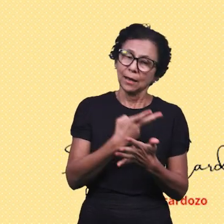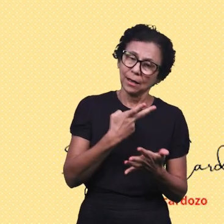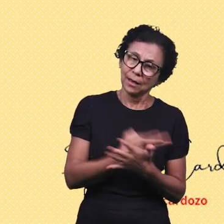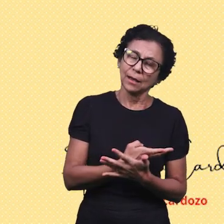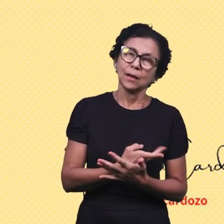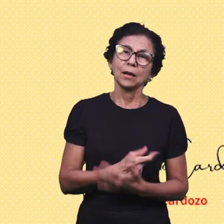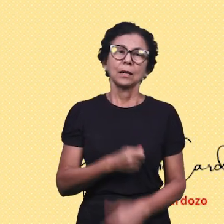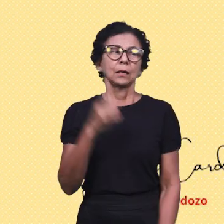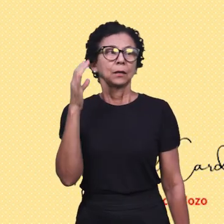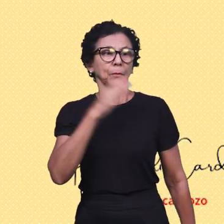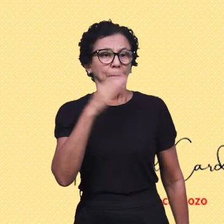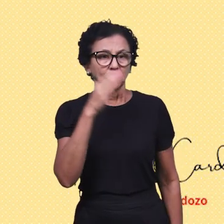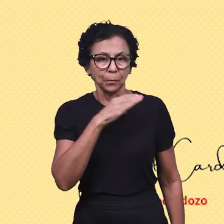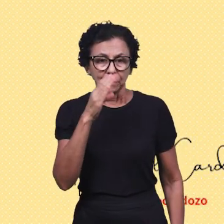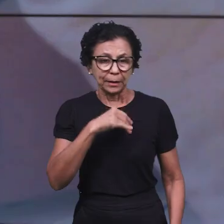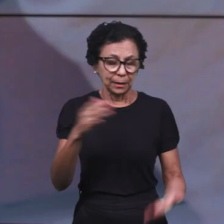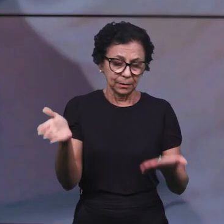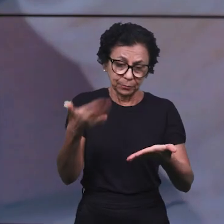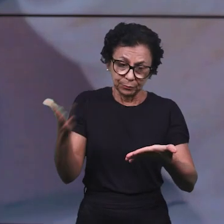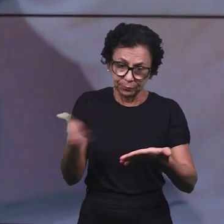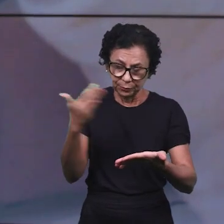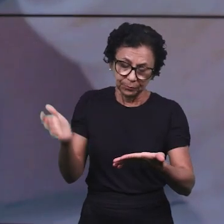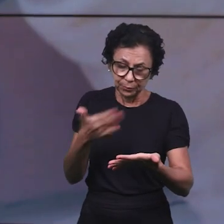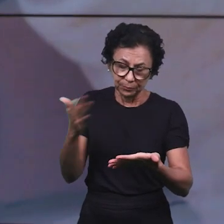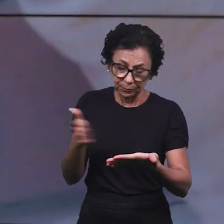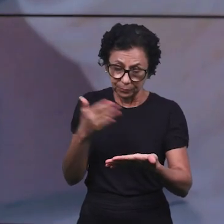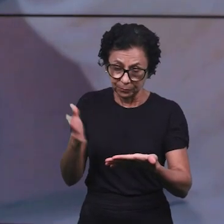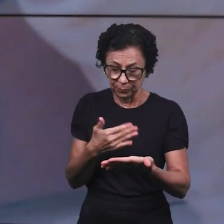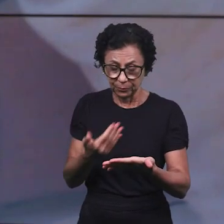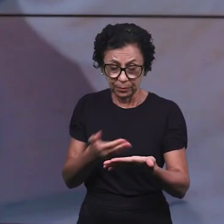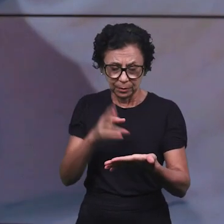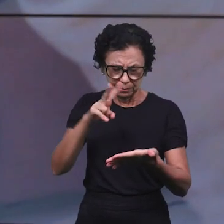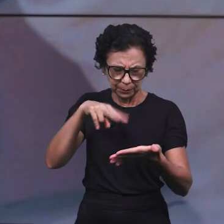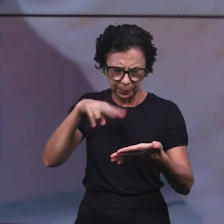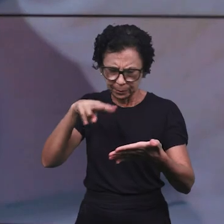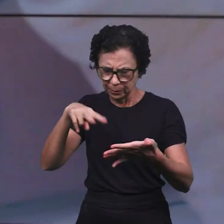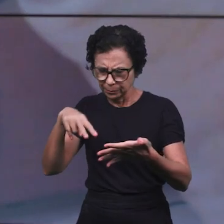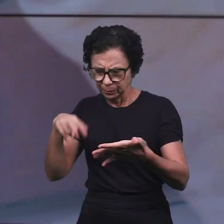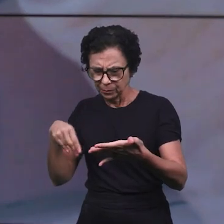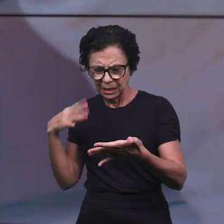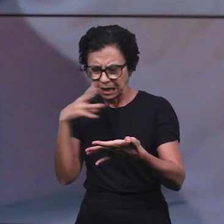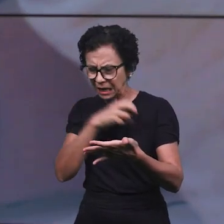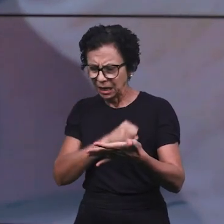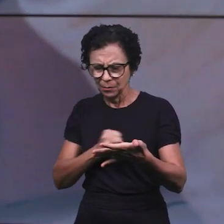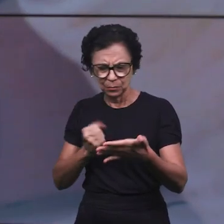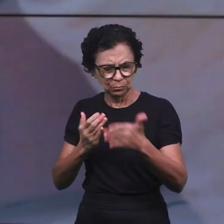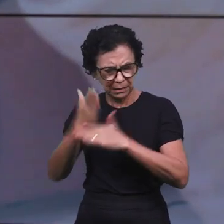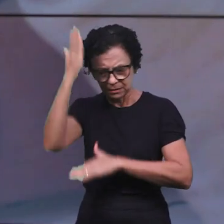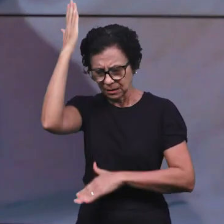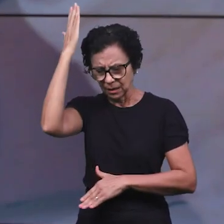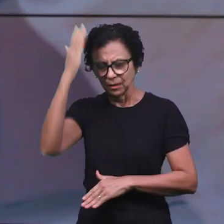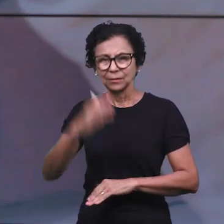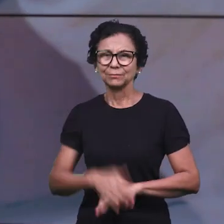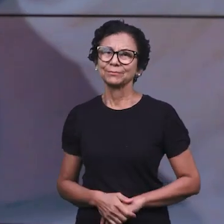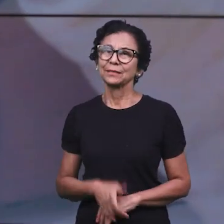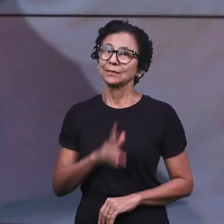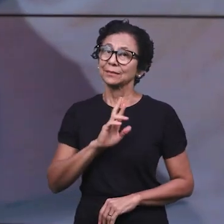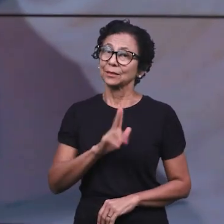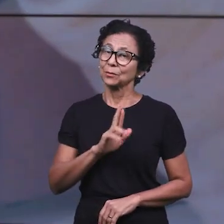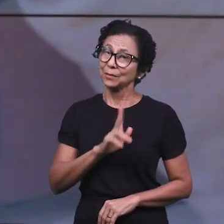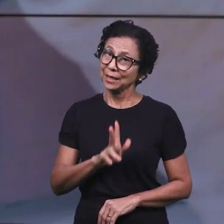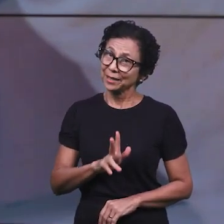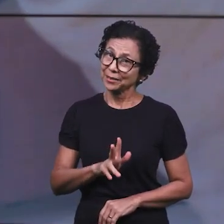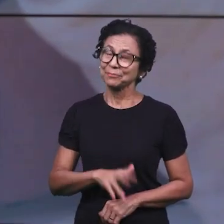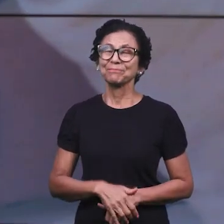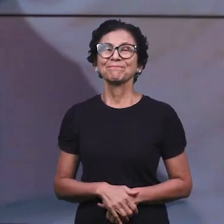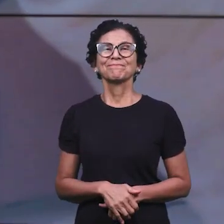Aquele concurseiro que sofre às vezes, né? Porque acha que vai ser fácil, que vai ser rápida a aprovação no concurso e geralmente não